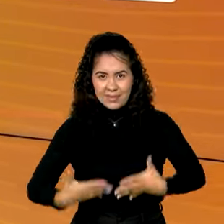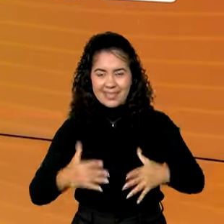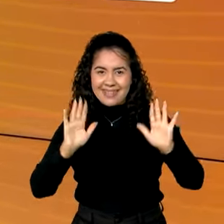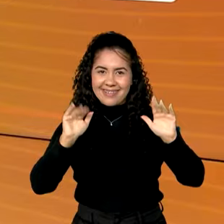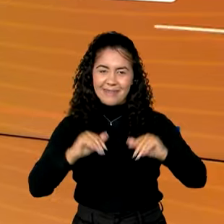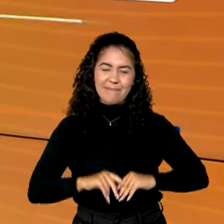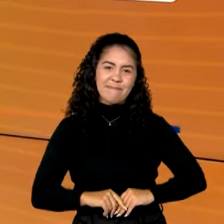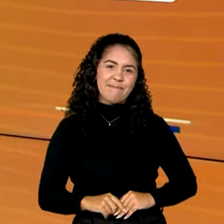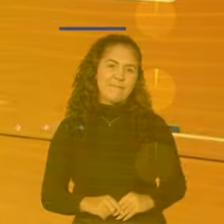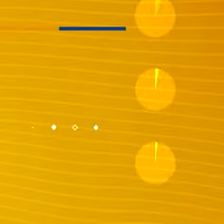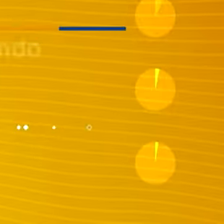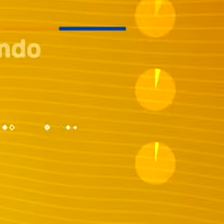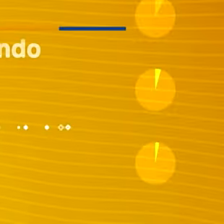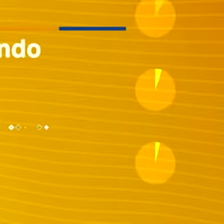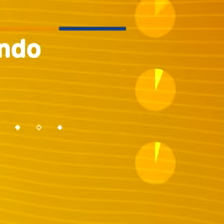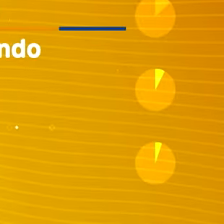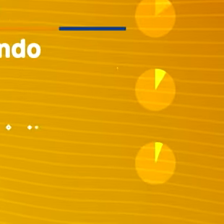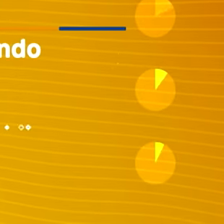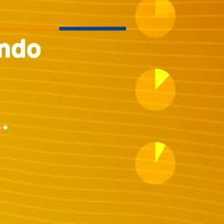já.